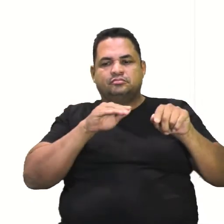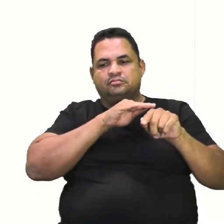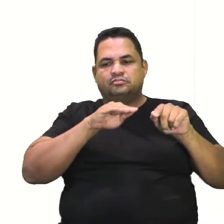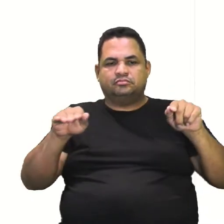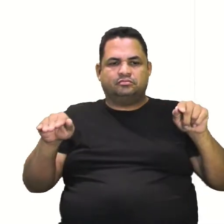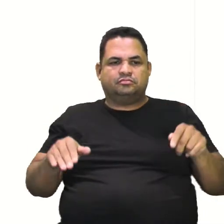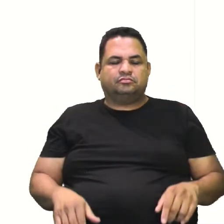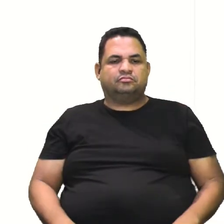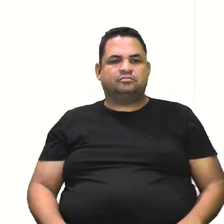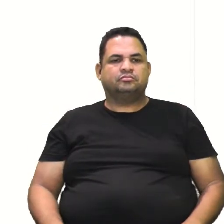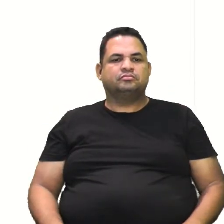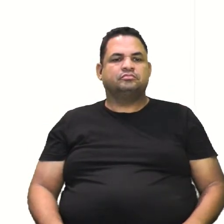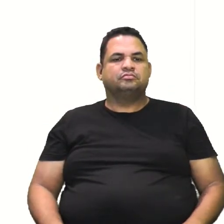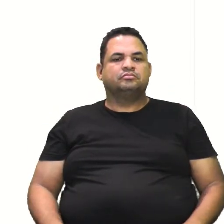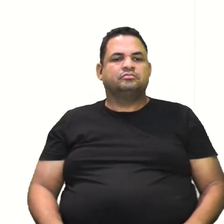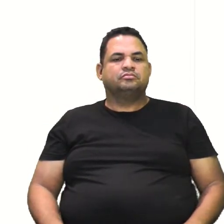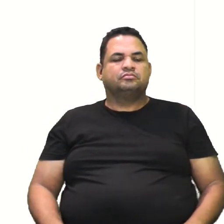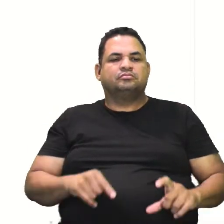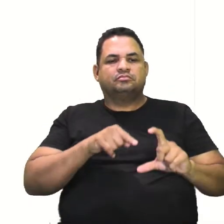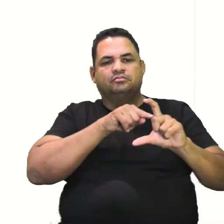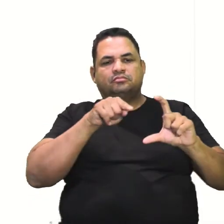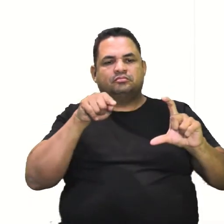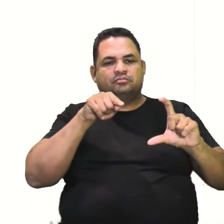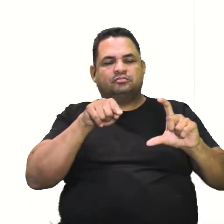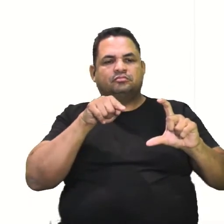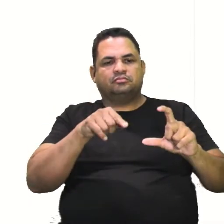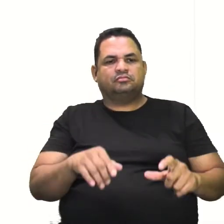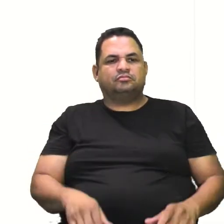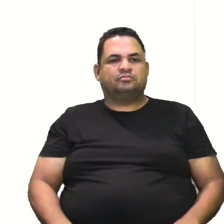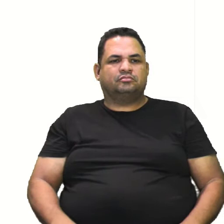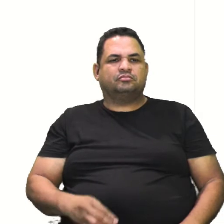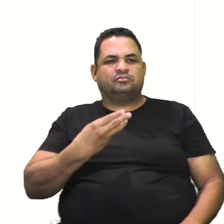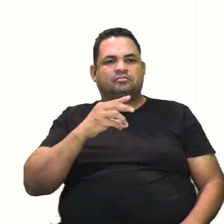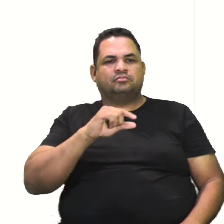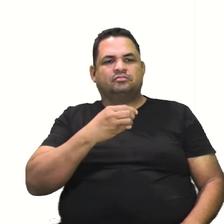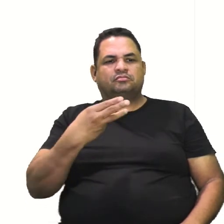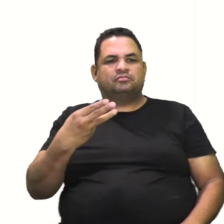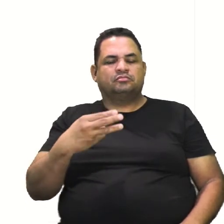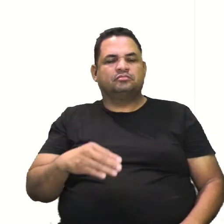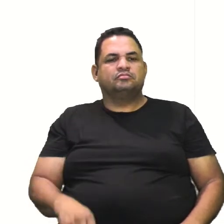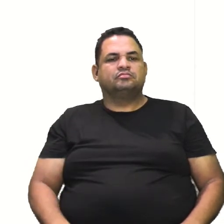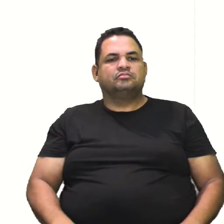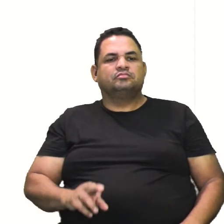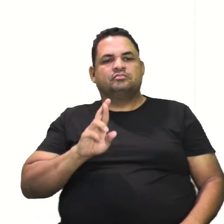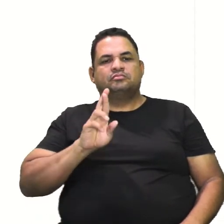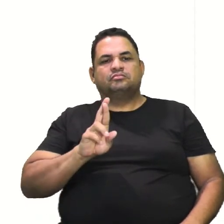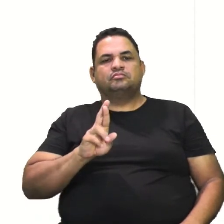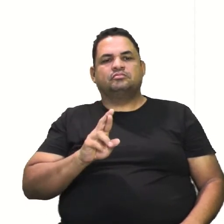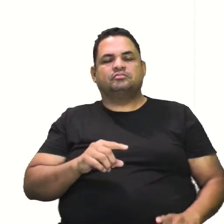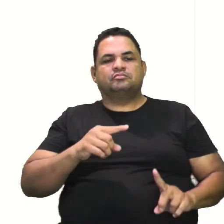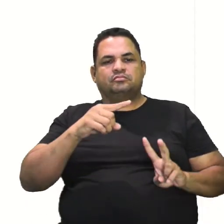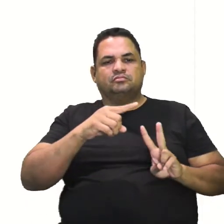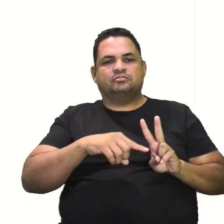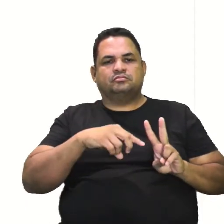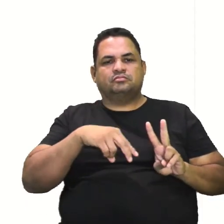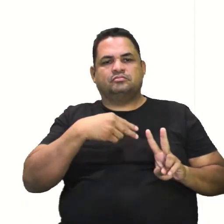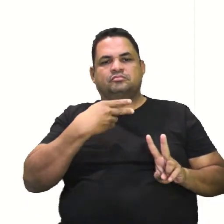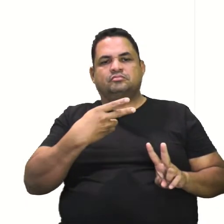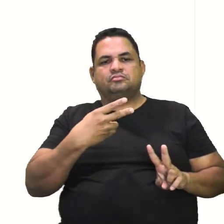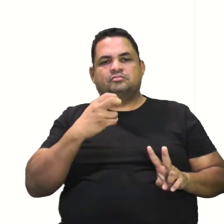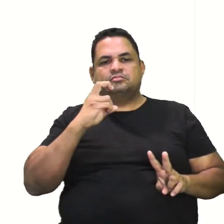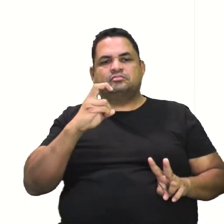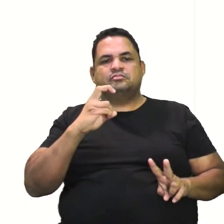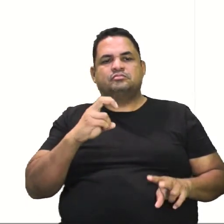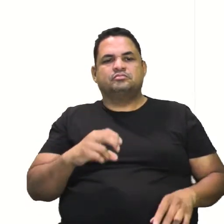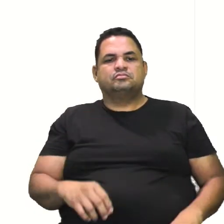ponto. Vamos no centro da circunferência, quem é? Sinais contrários, 3 e 3. Vamos de raio. O raio é raiz de 25,